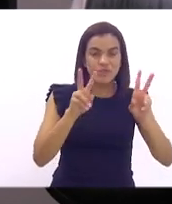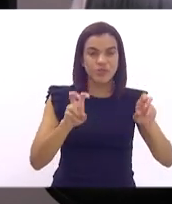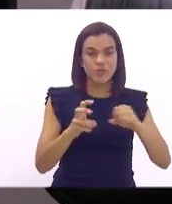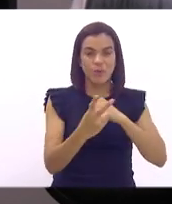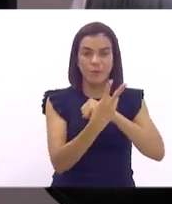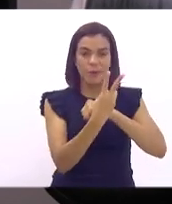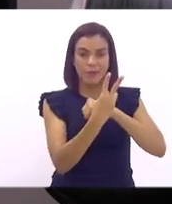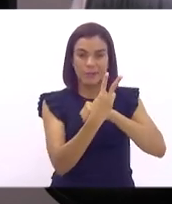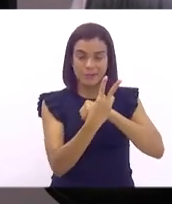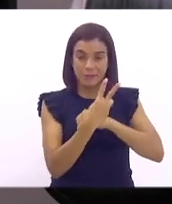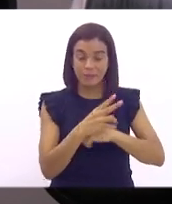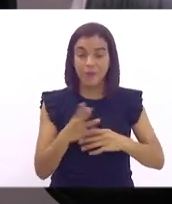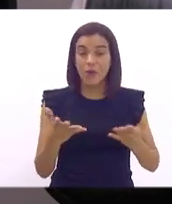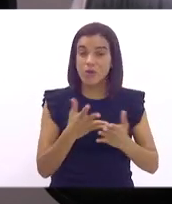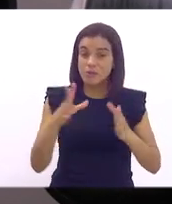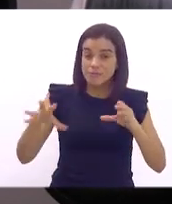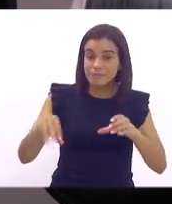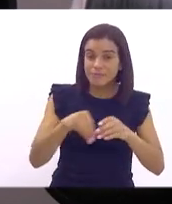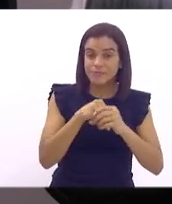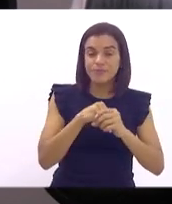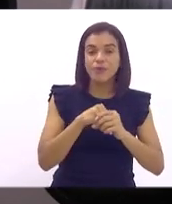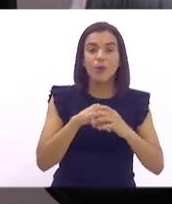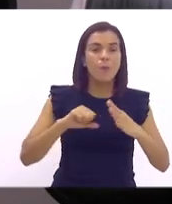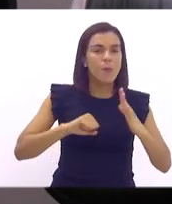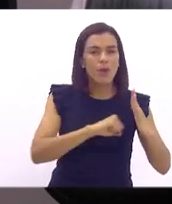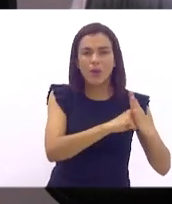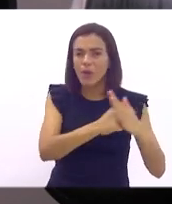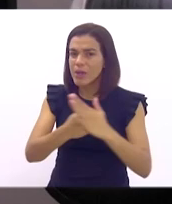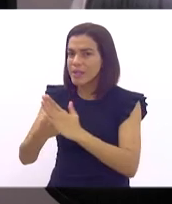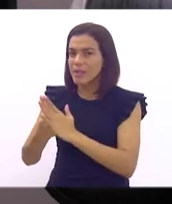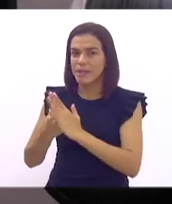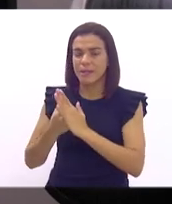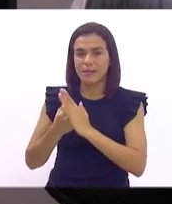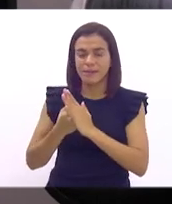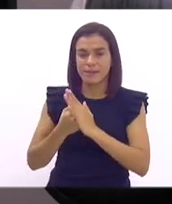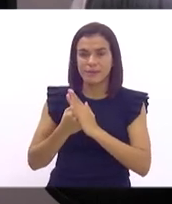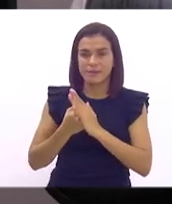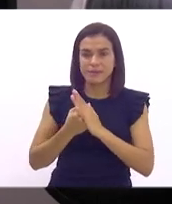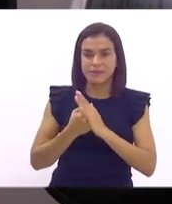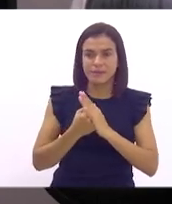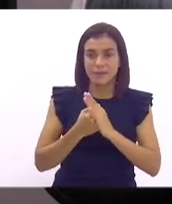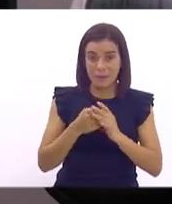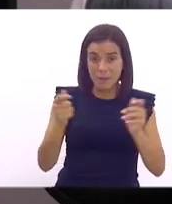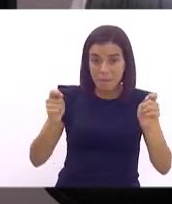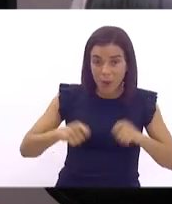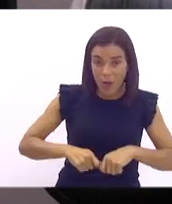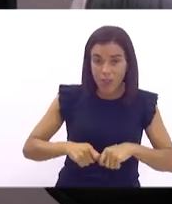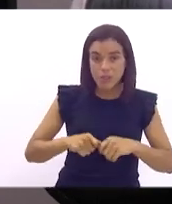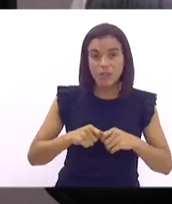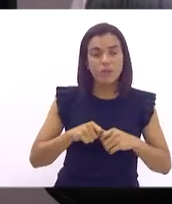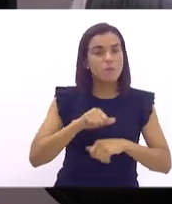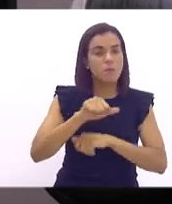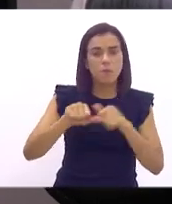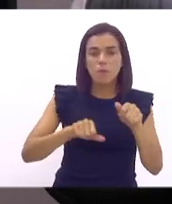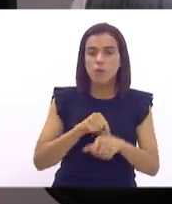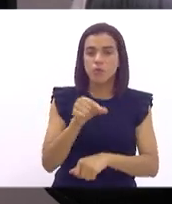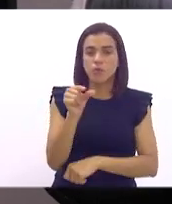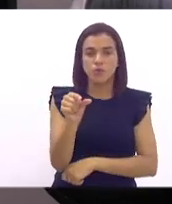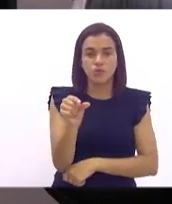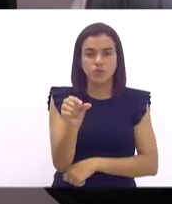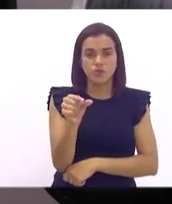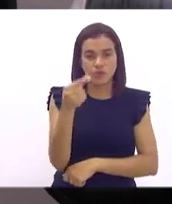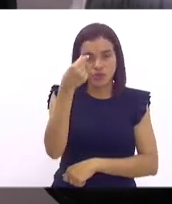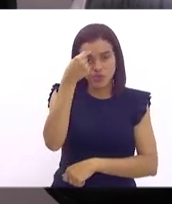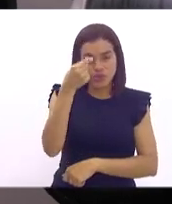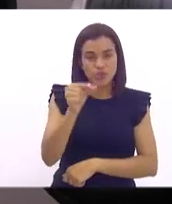E hoje a gente inclui, uma delas é isso, bloqueie tudo. Se você puder, mude o chip do seu celular. Mas